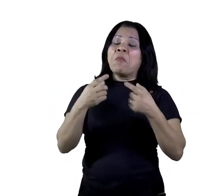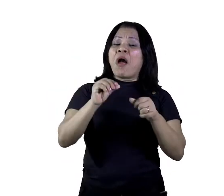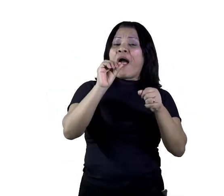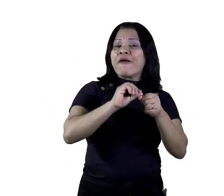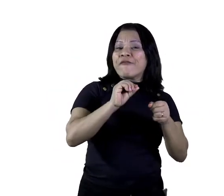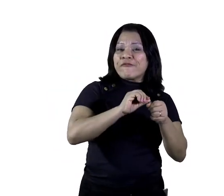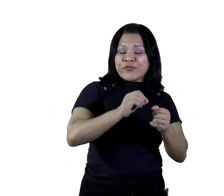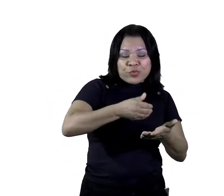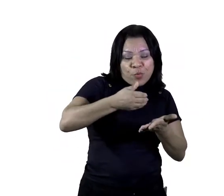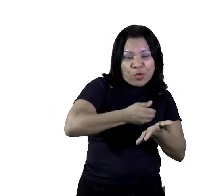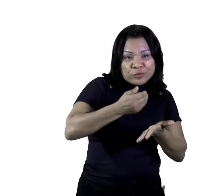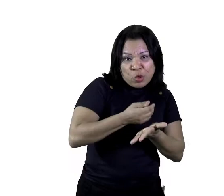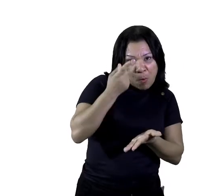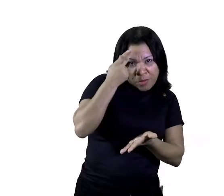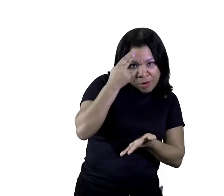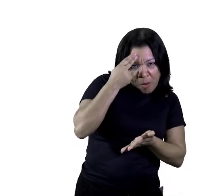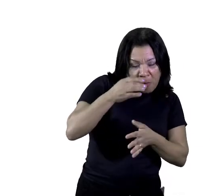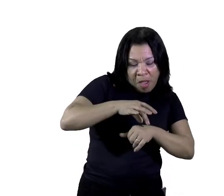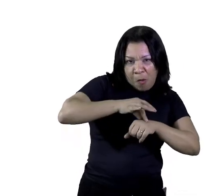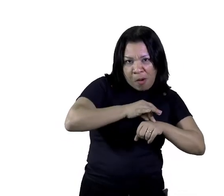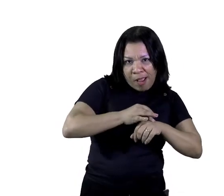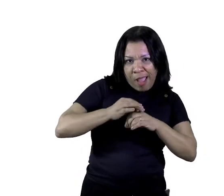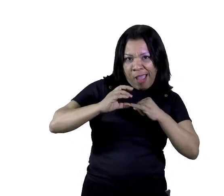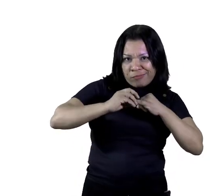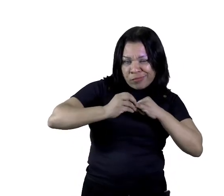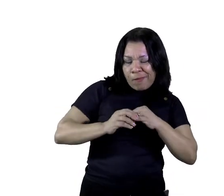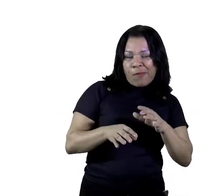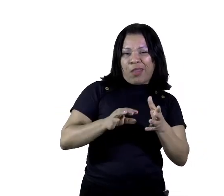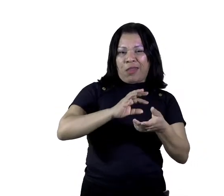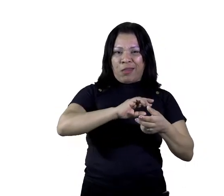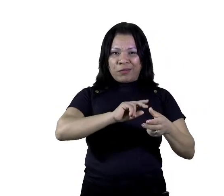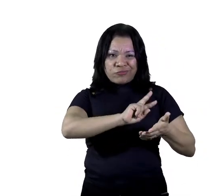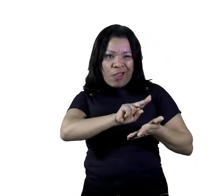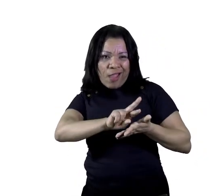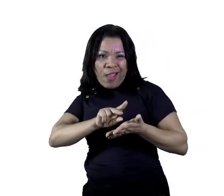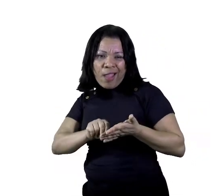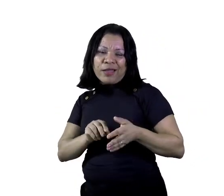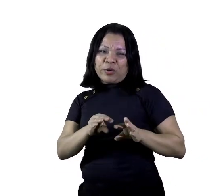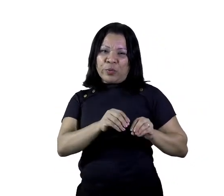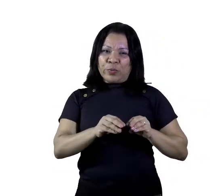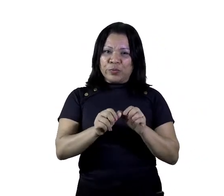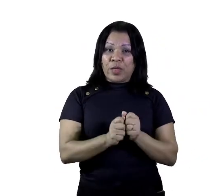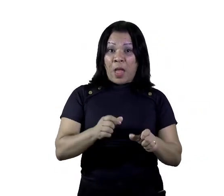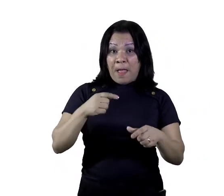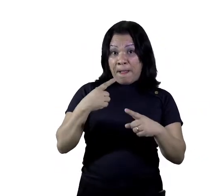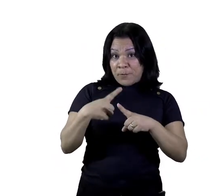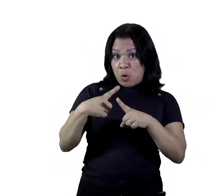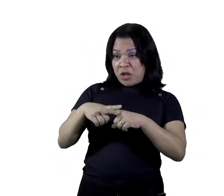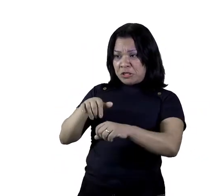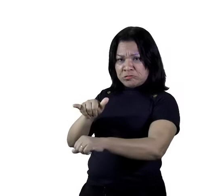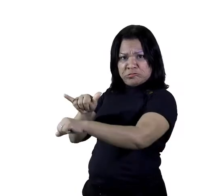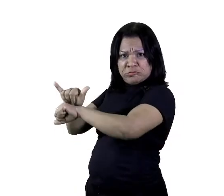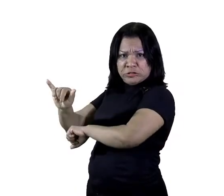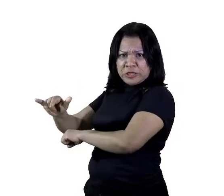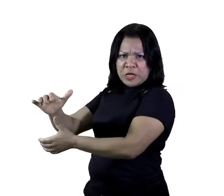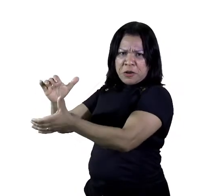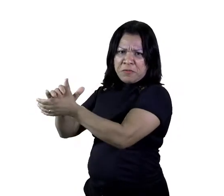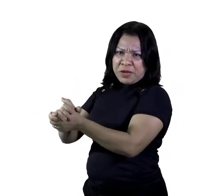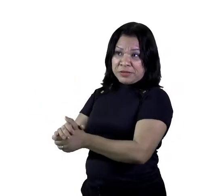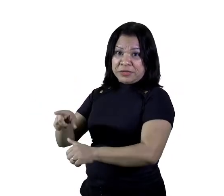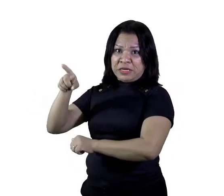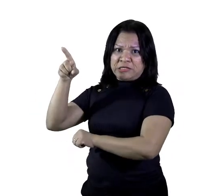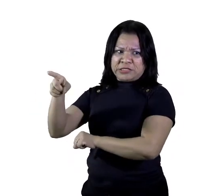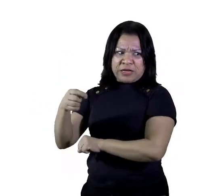carnes e temperos. Então, por isso que ele fugiu, porque ele enganou o casal e com certeza eles iam revidar, iam